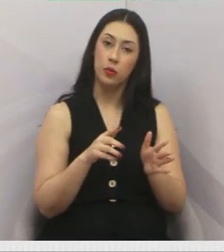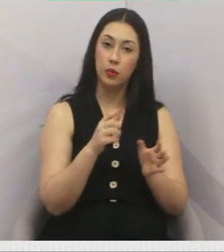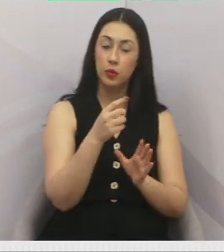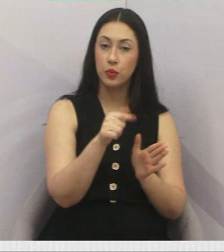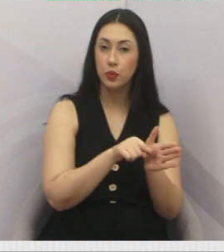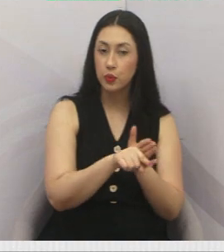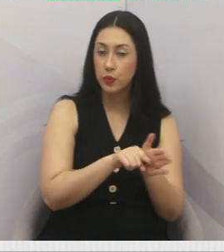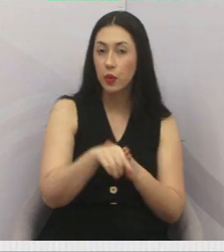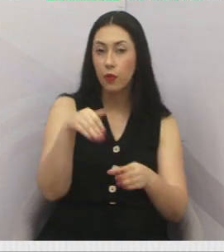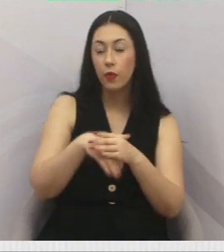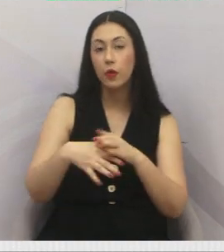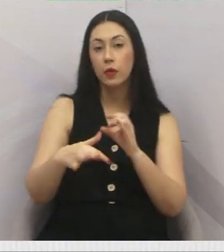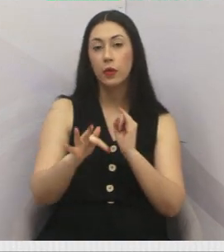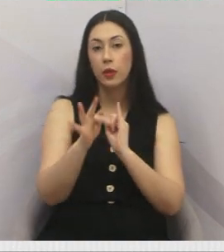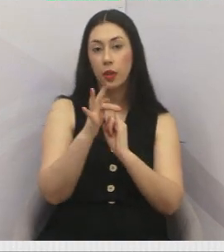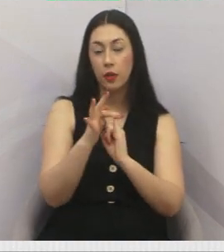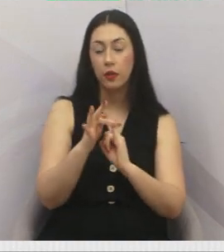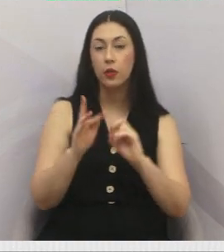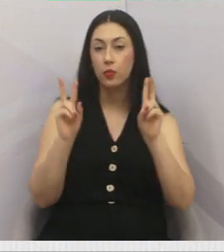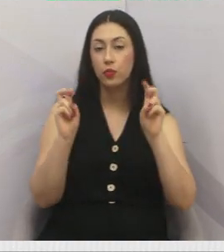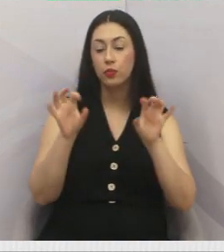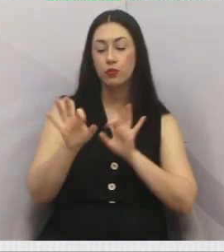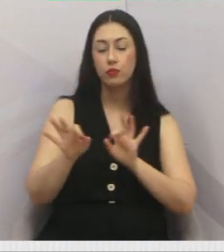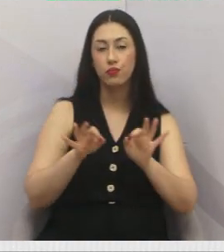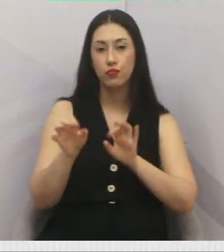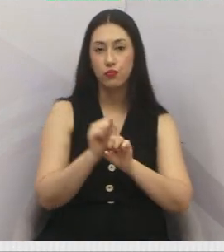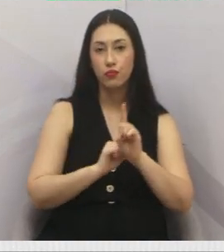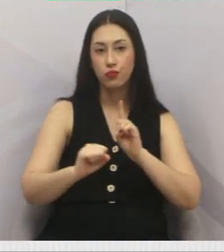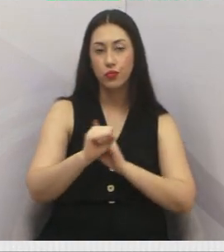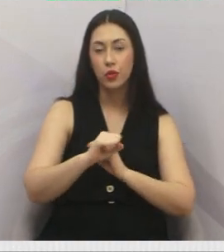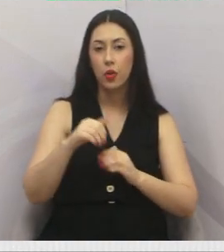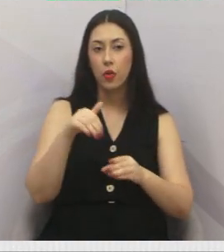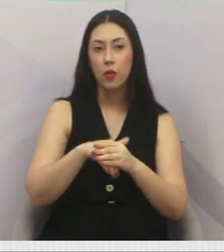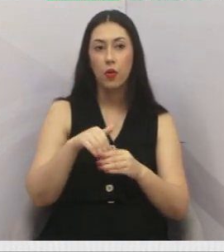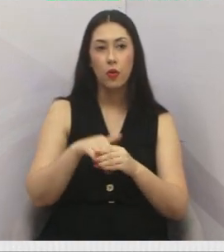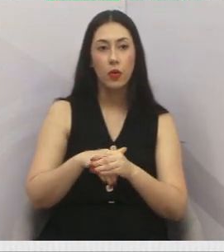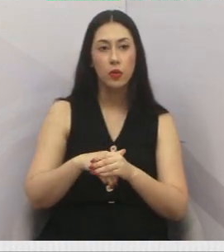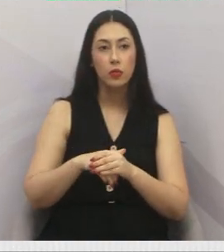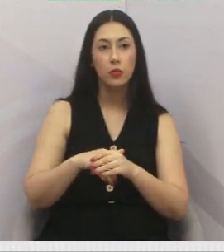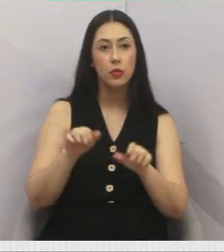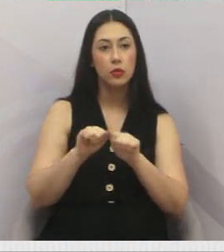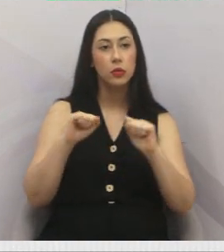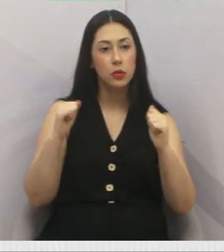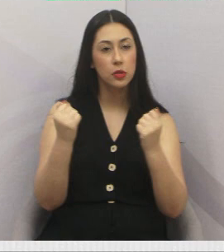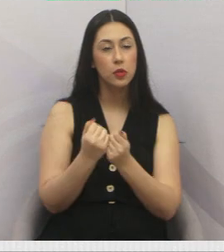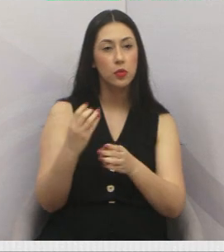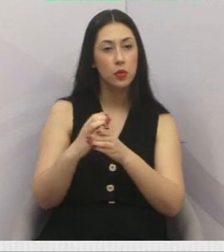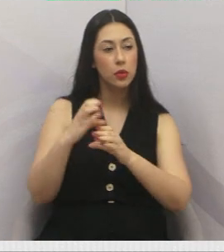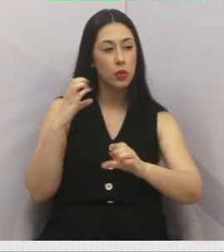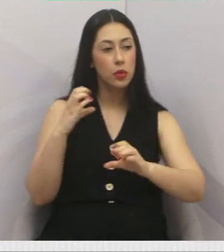Federal. Segmento Organização da Sociedade Civil, um voto para a Associação dos Engenheiros e Arquitetos.